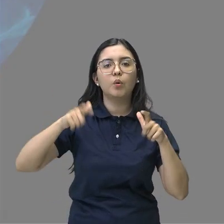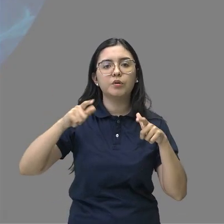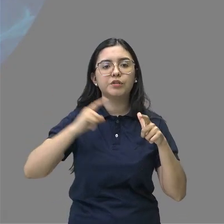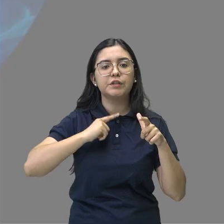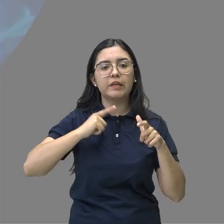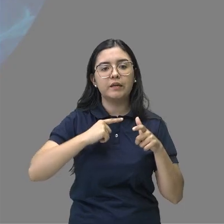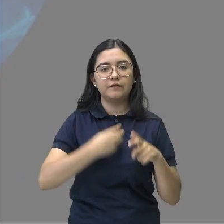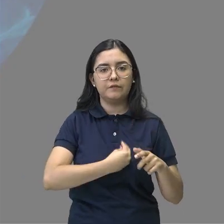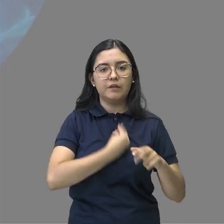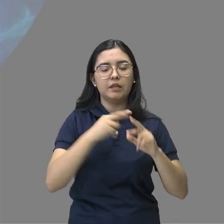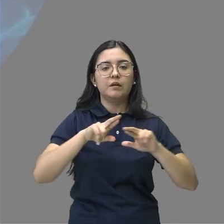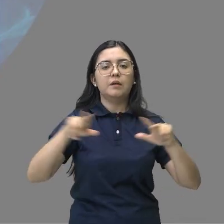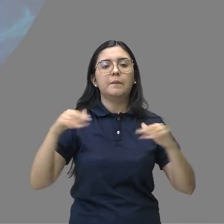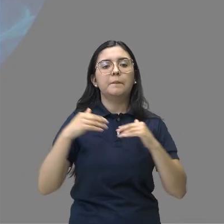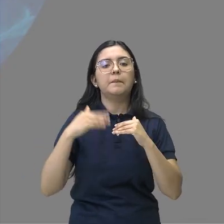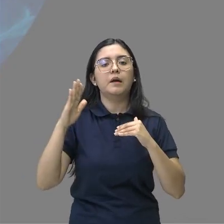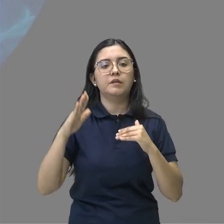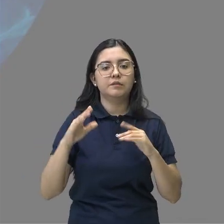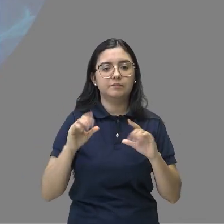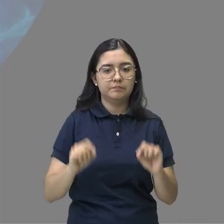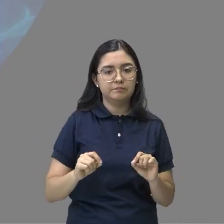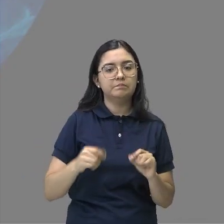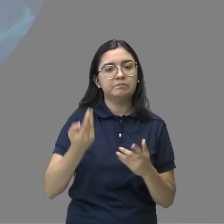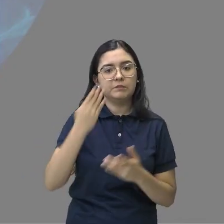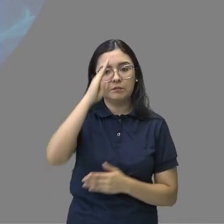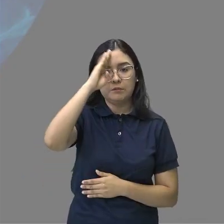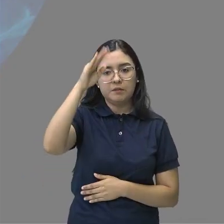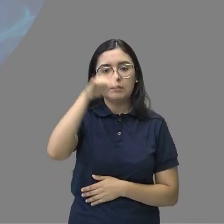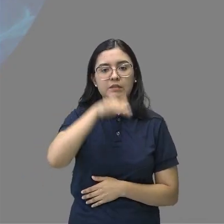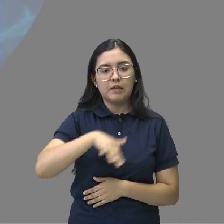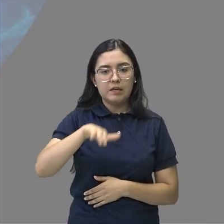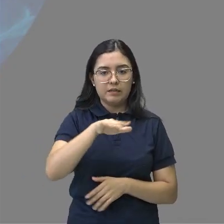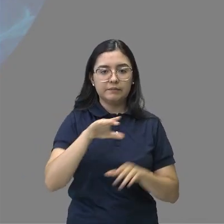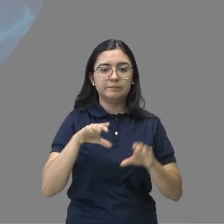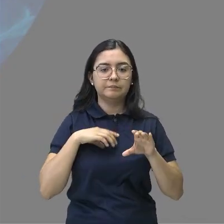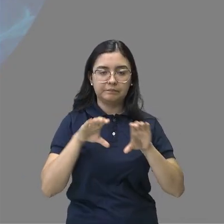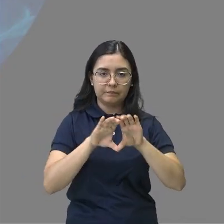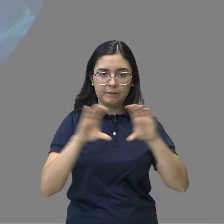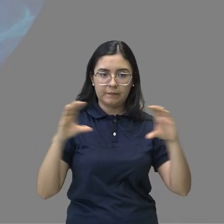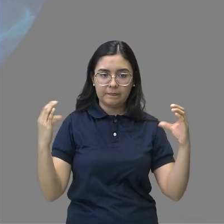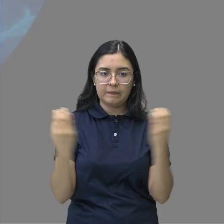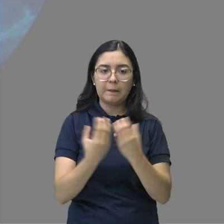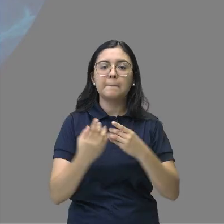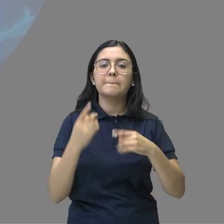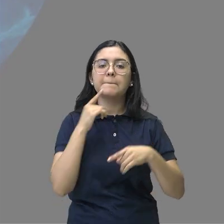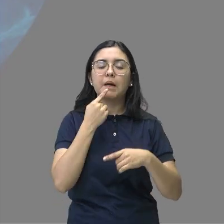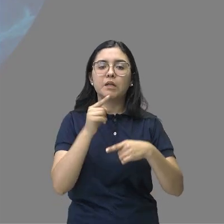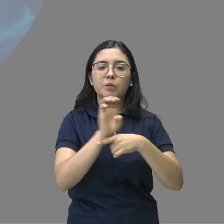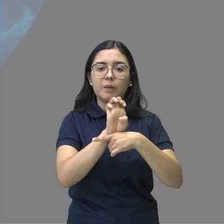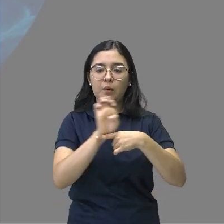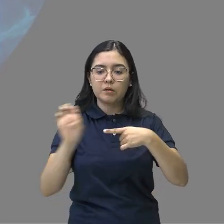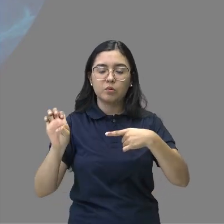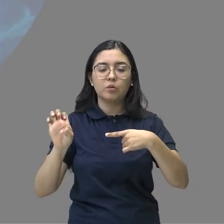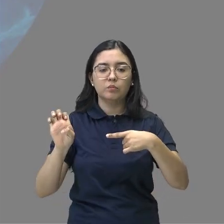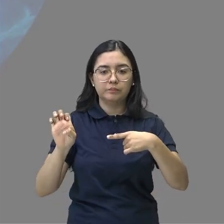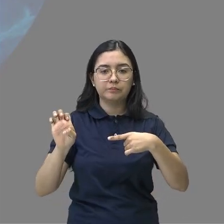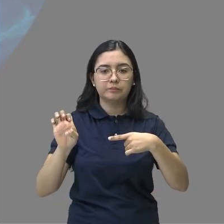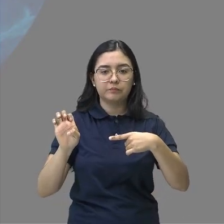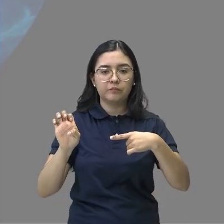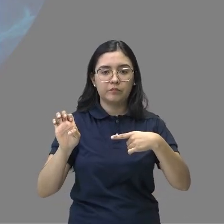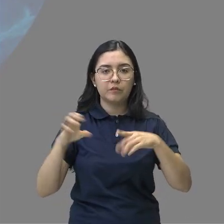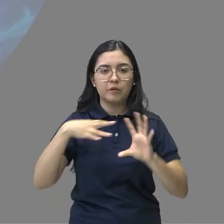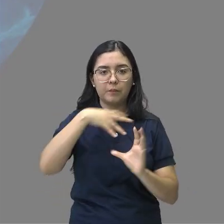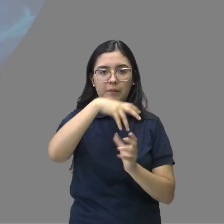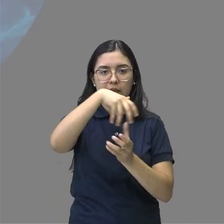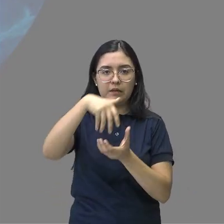diversidade, né? Justamente nessa área aqui central do nosso planeta, próximo à linha do Equador, né? Que é a linha que divide